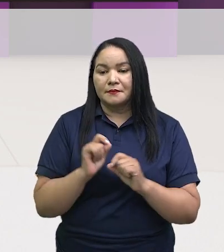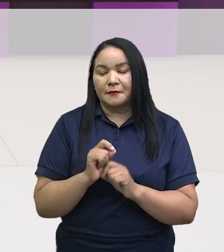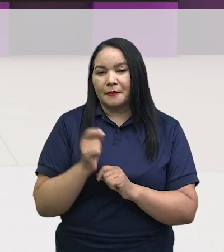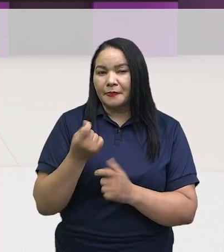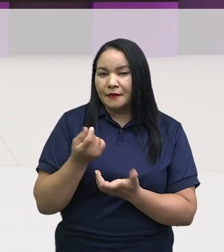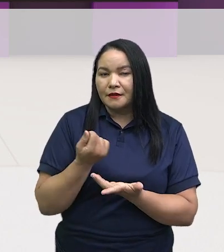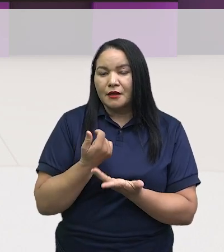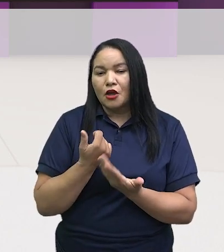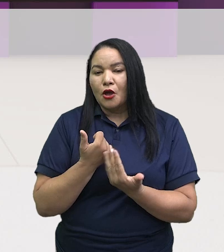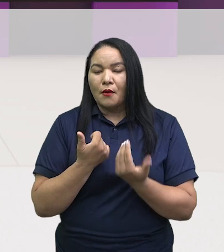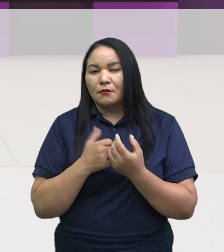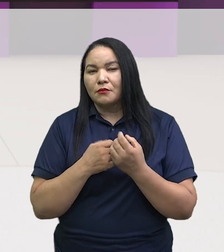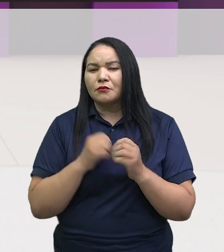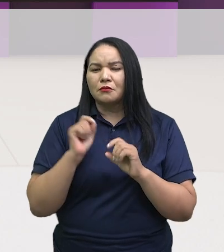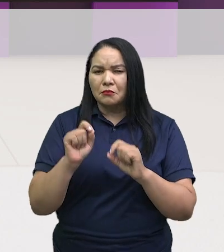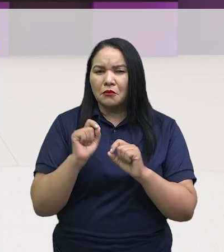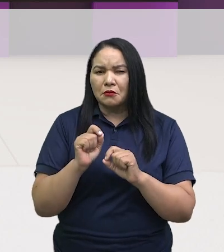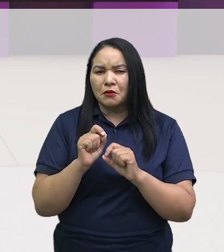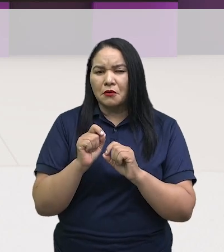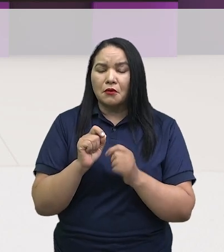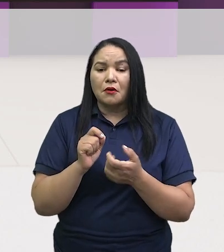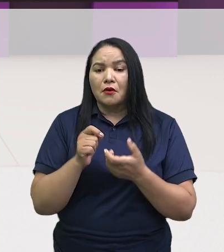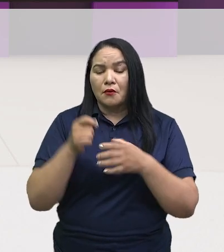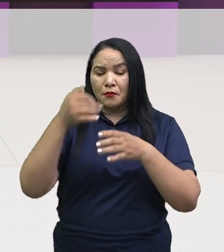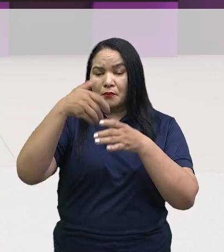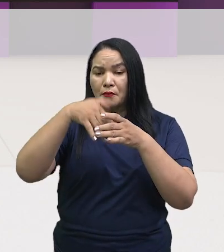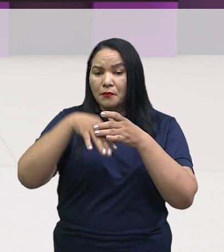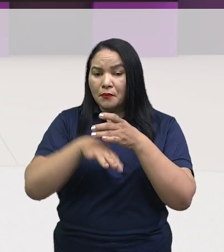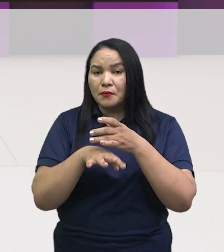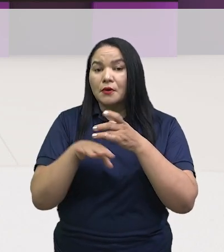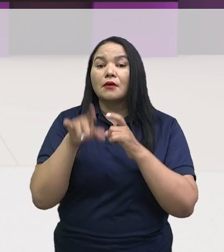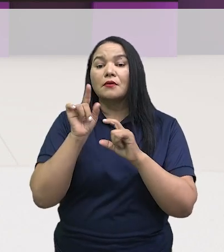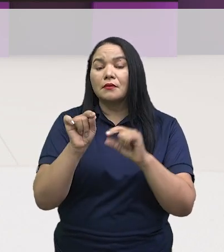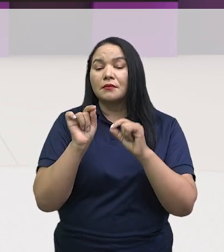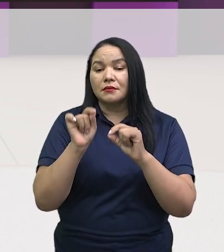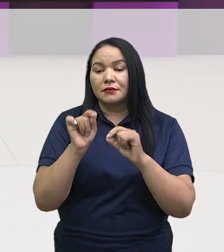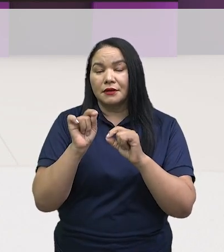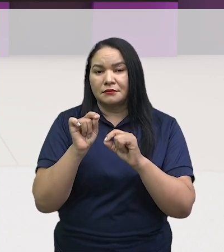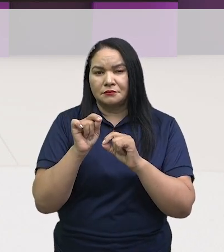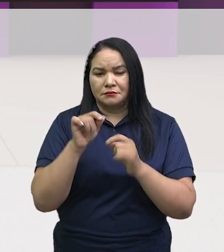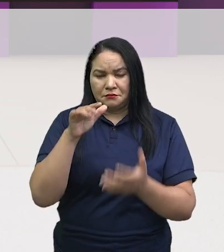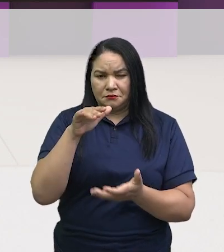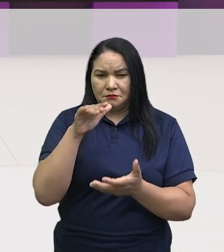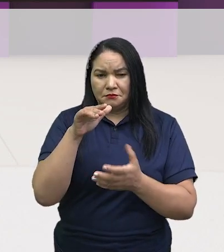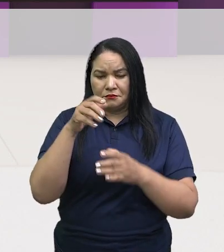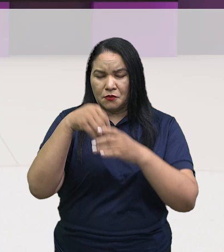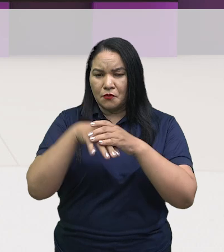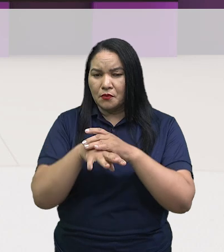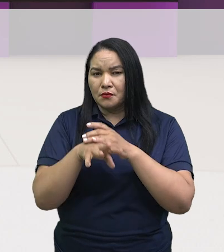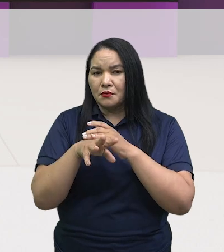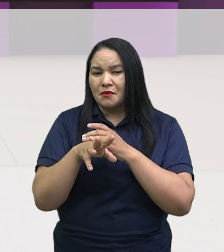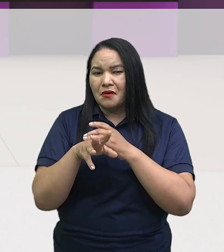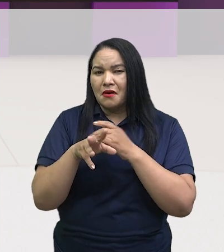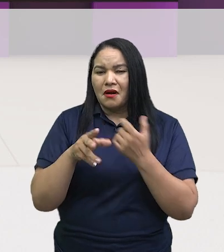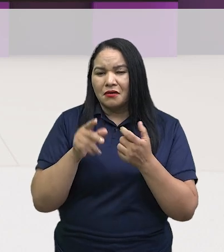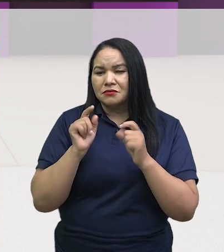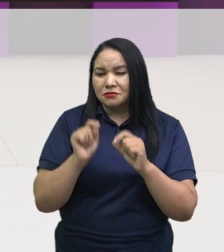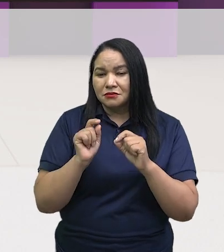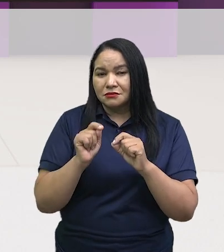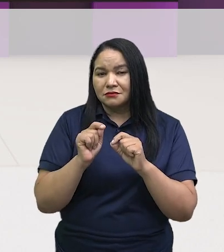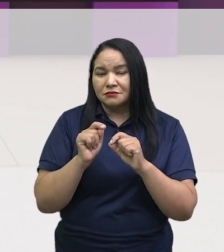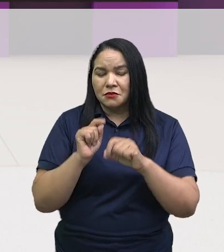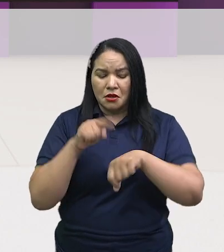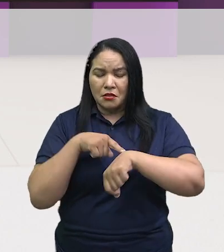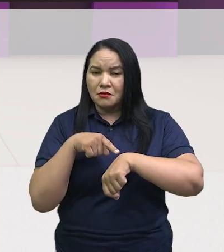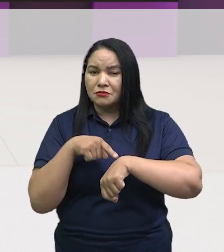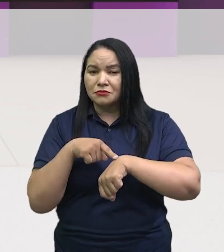perto de um relógio de areia, mas o que será que isso quer dizer? Não é? O relógio de areia perto do dinheiro, o relógio, o que é que ele faz? Qual é a função